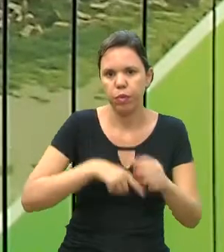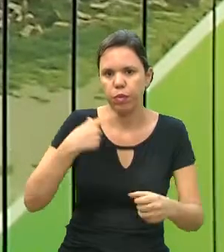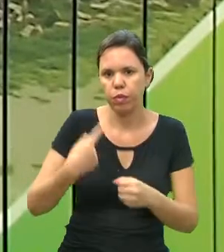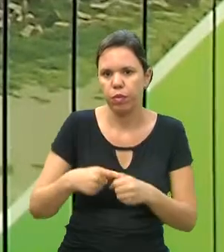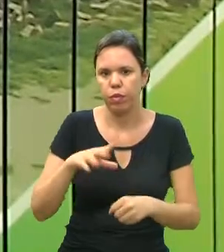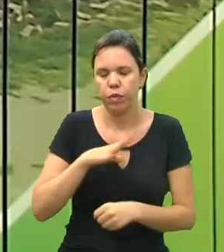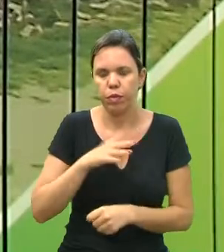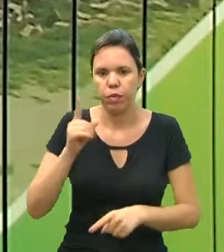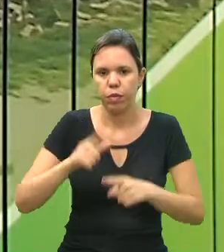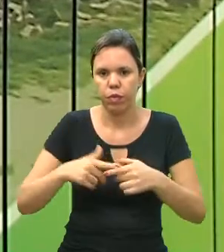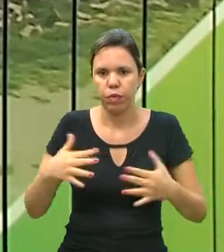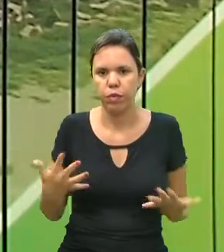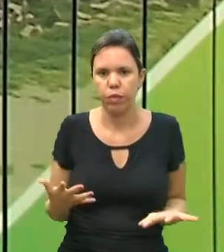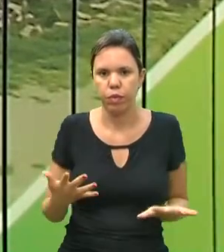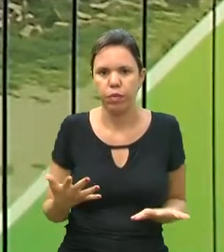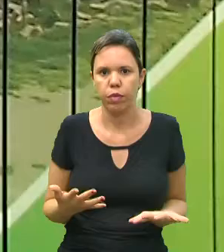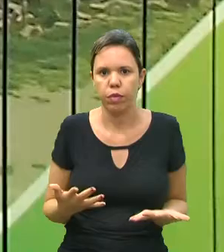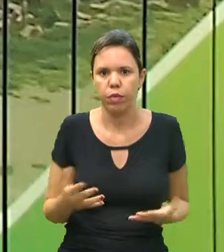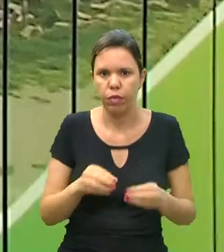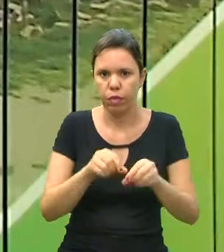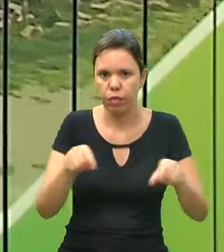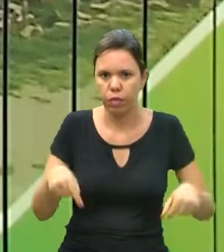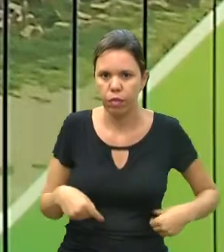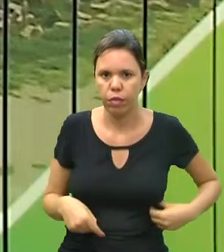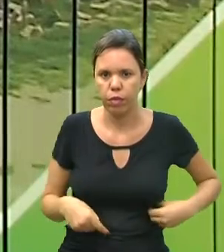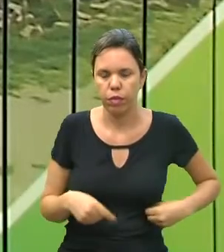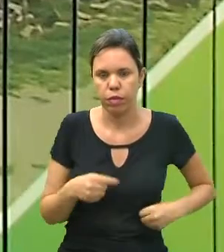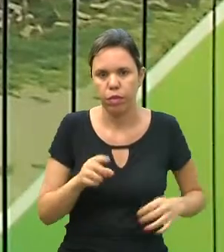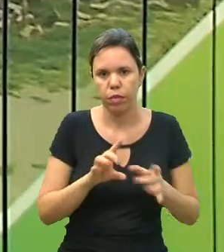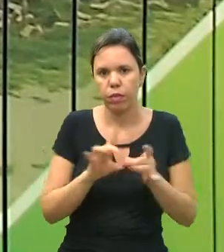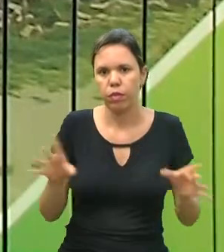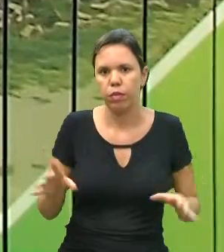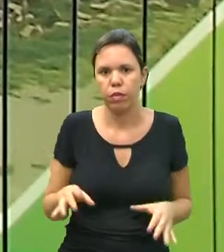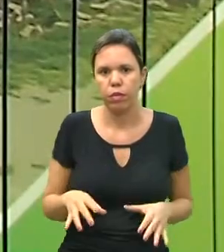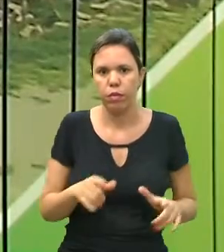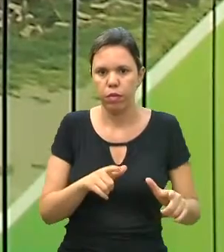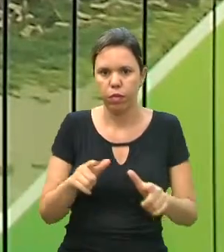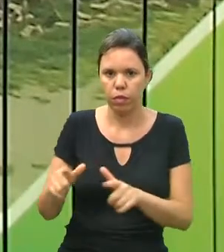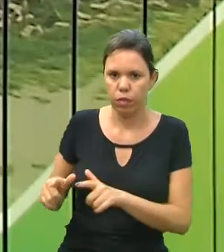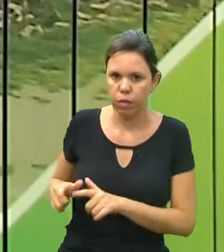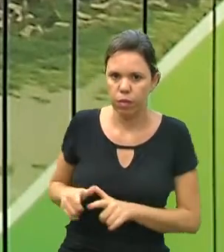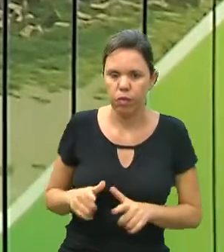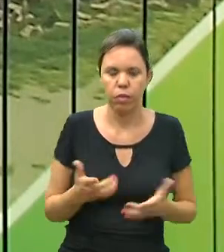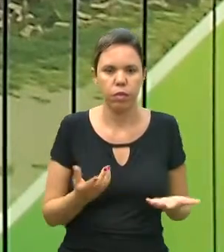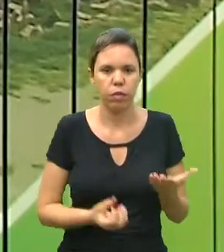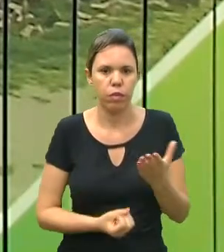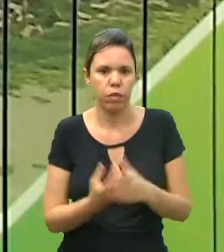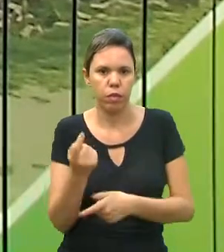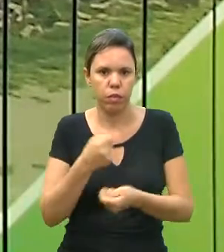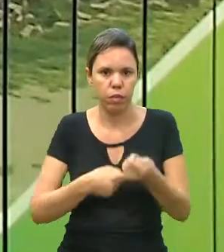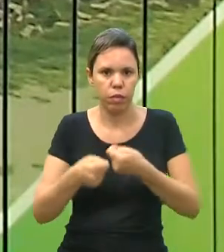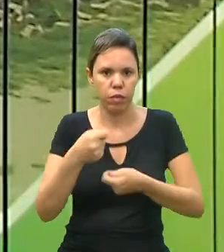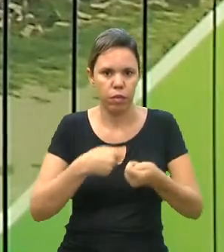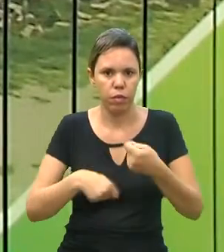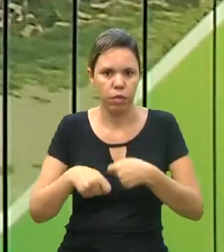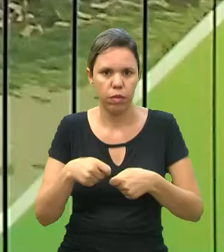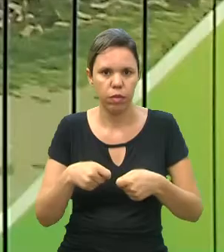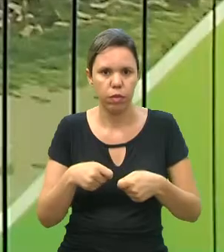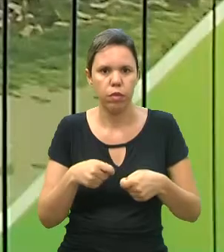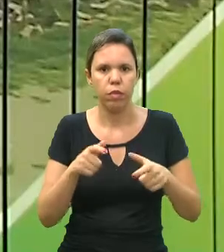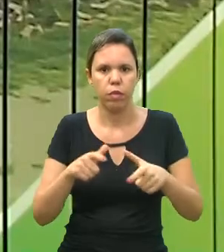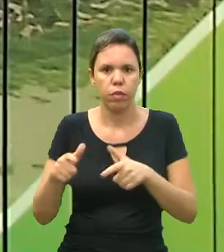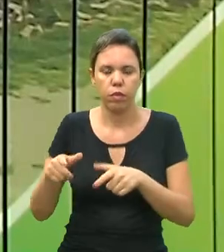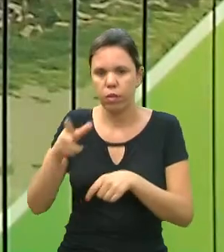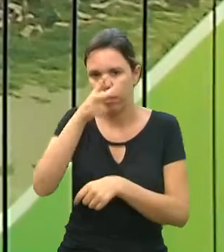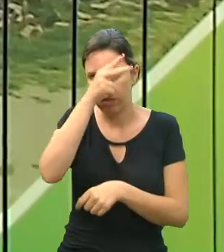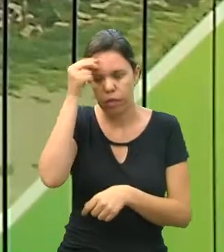município, porque o material deixa de ir para o aterro sanitário, liberando mais espaço e, portanto, gerando economia para os